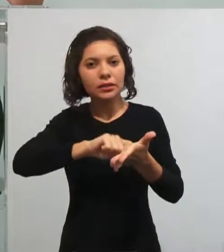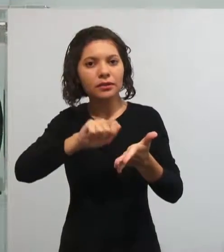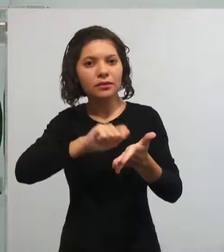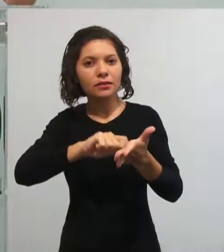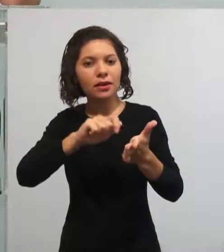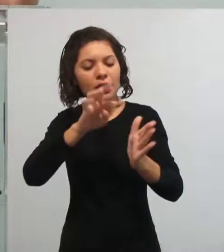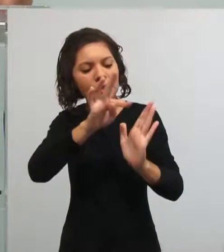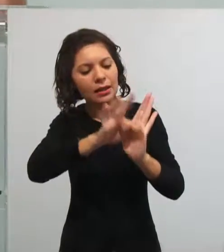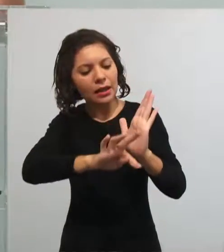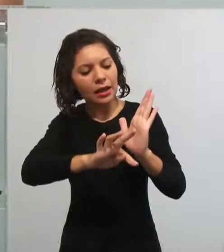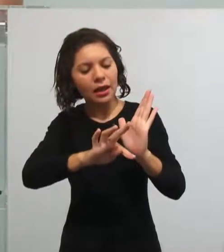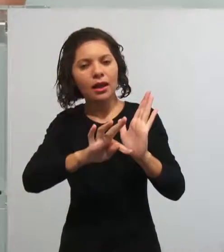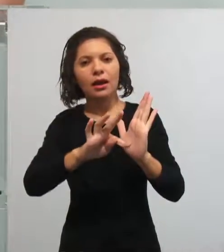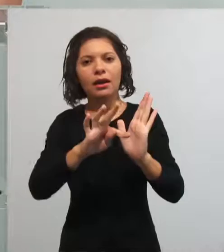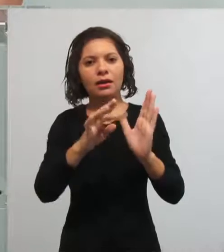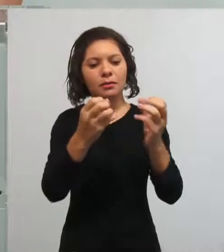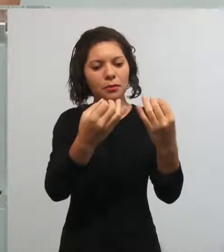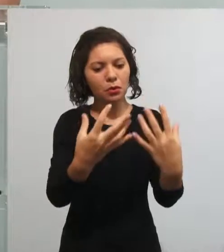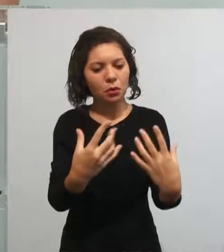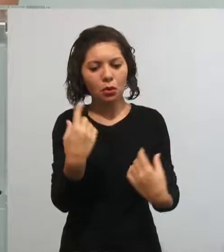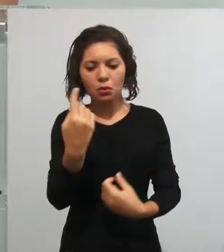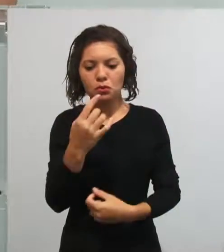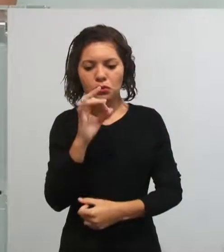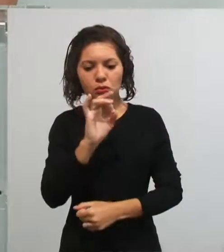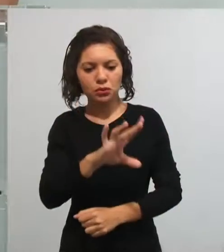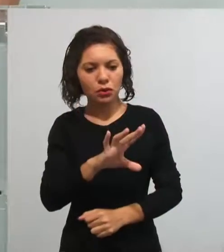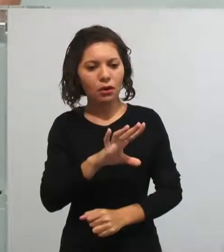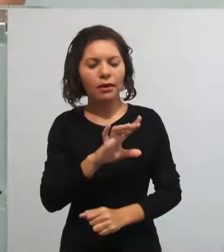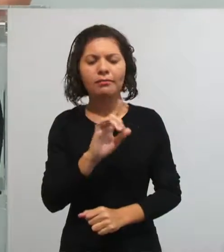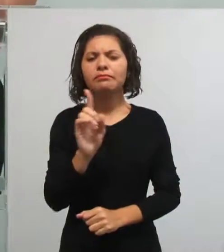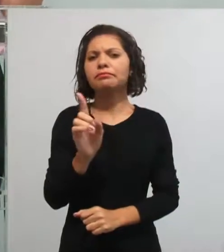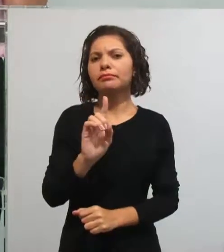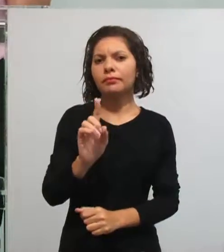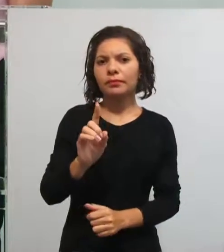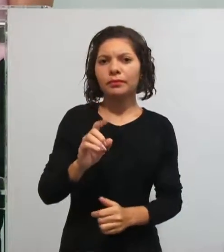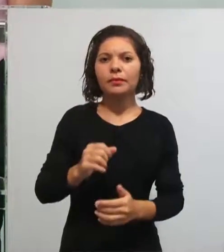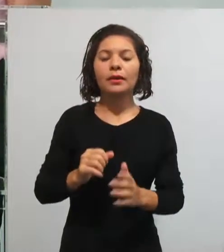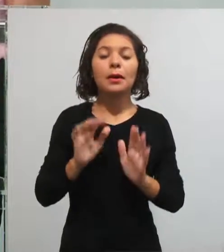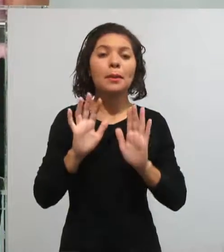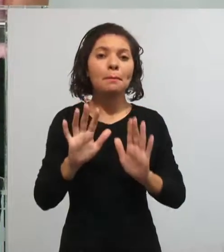conduziu, deu ao texto, porque ele pode ter pensado, sim, a gente vai ver